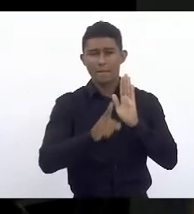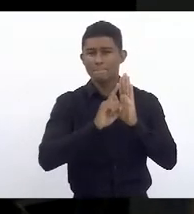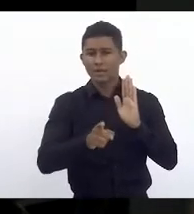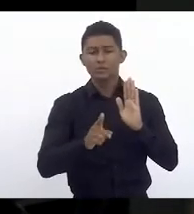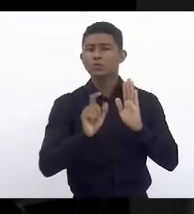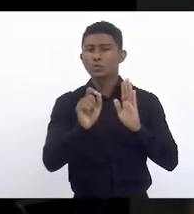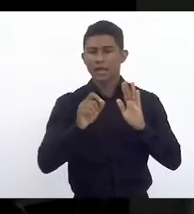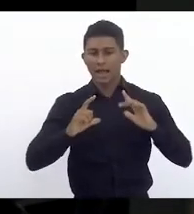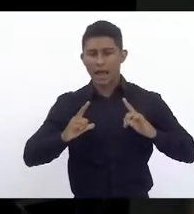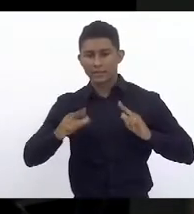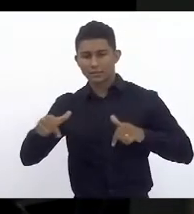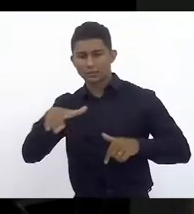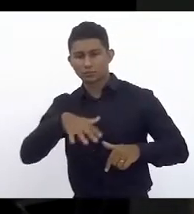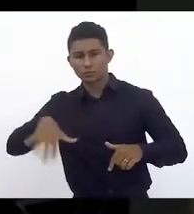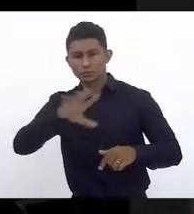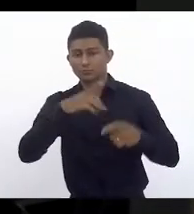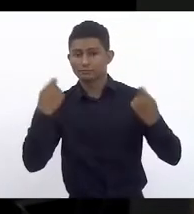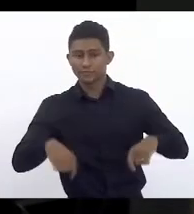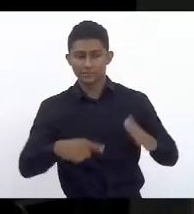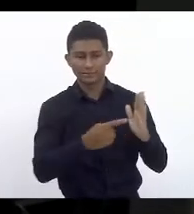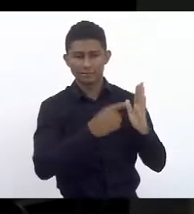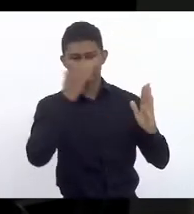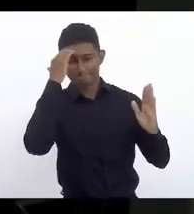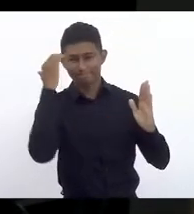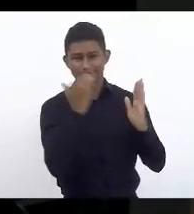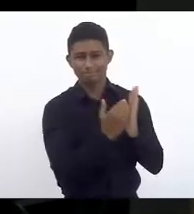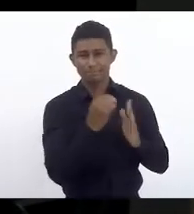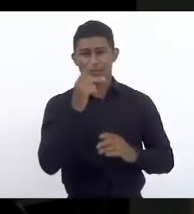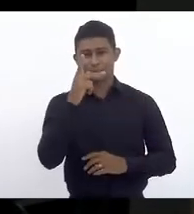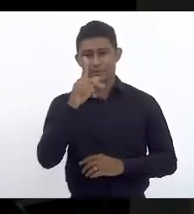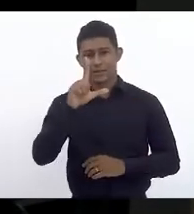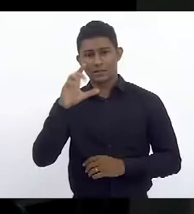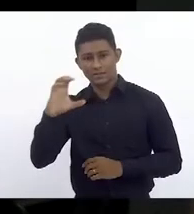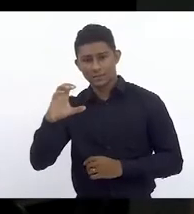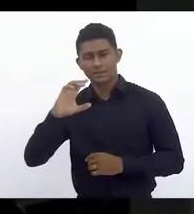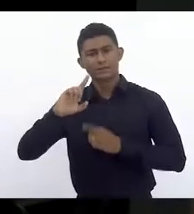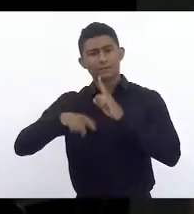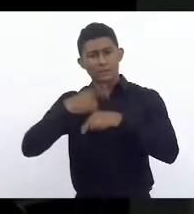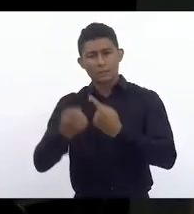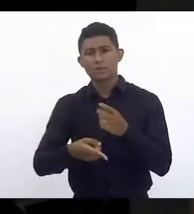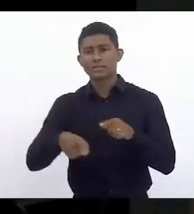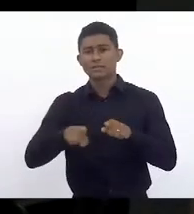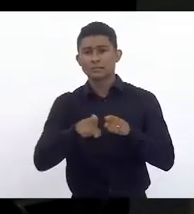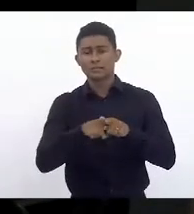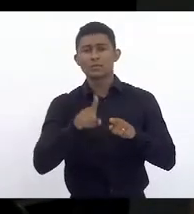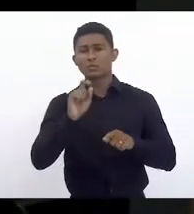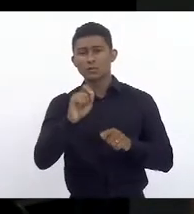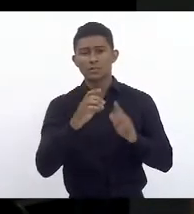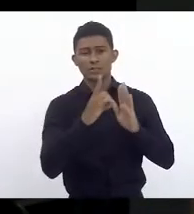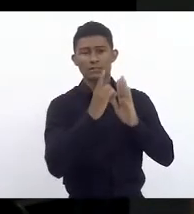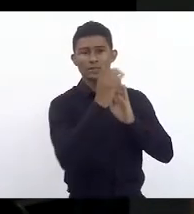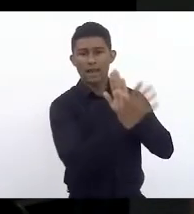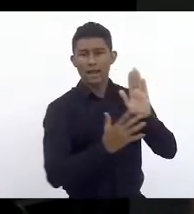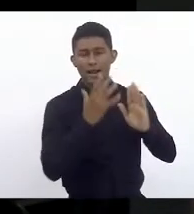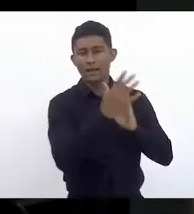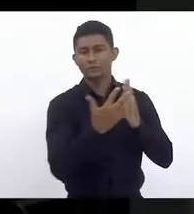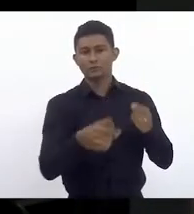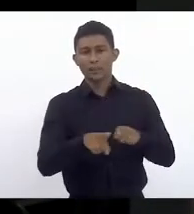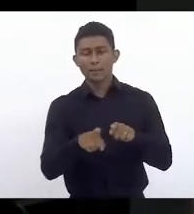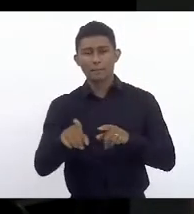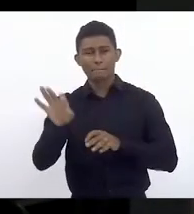ser regulamentadas pelo PLC e depois pelo decreto, pelo planejamento que vai ser feito